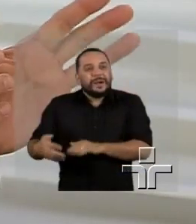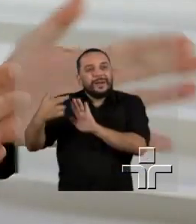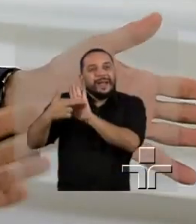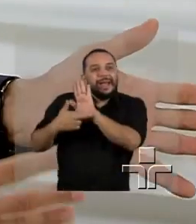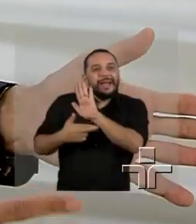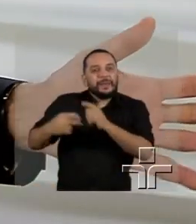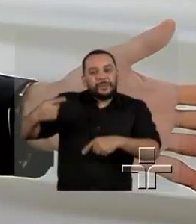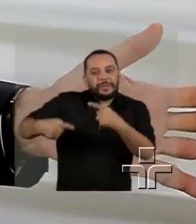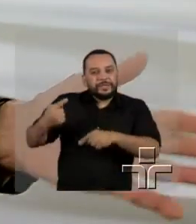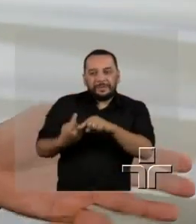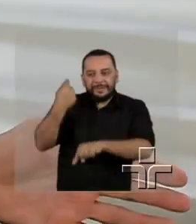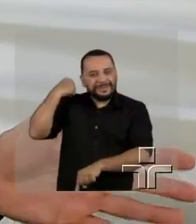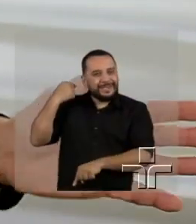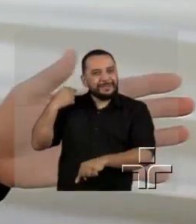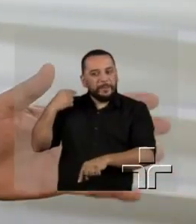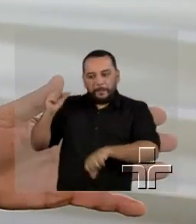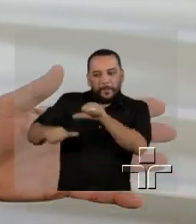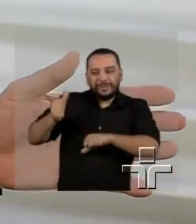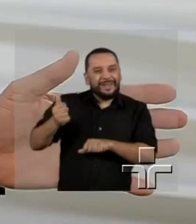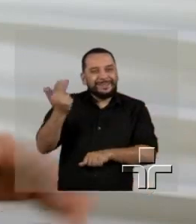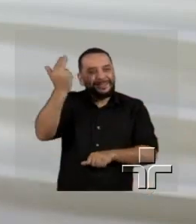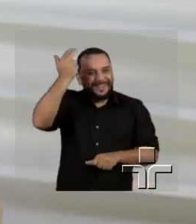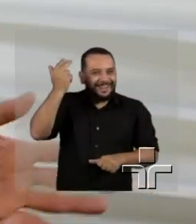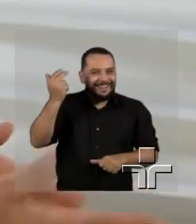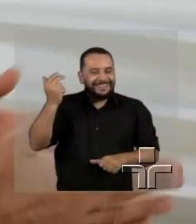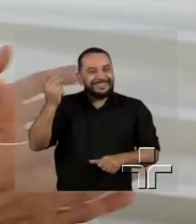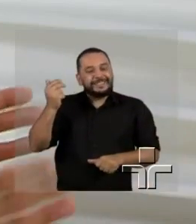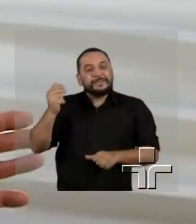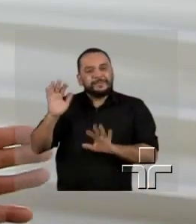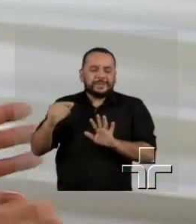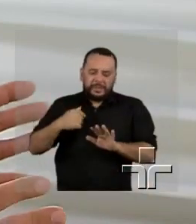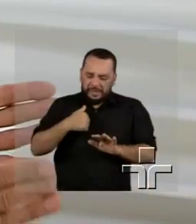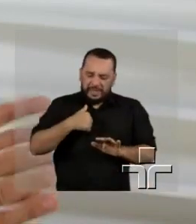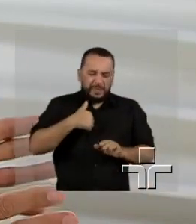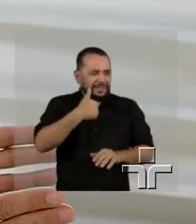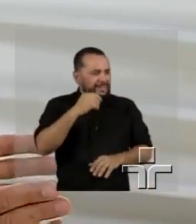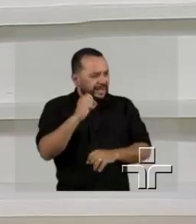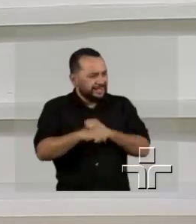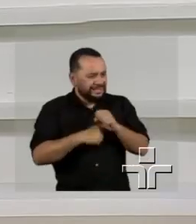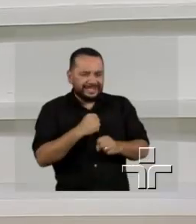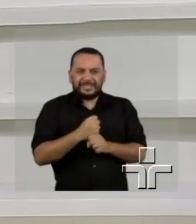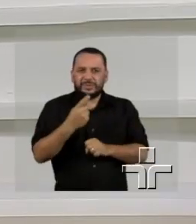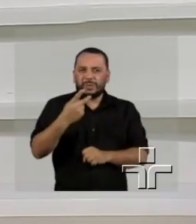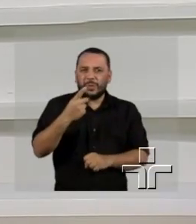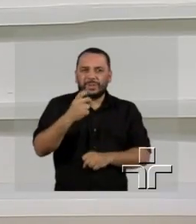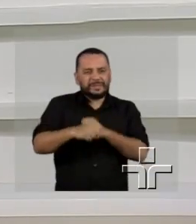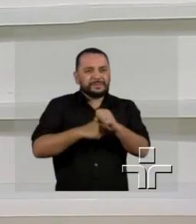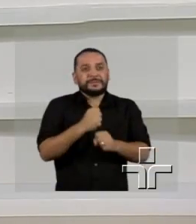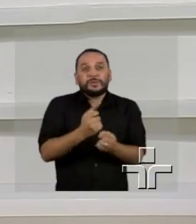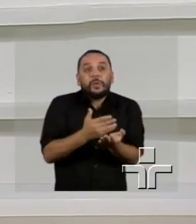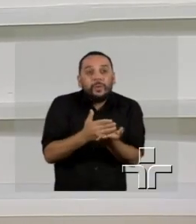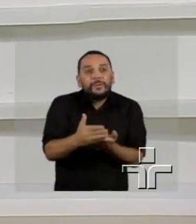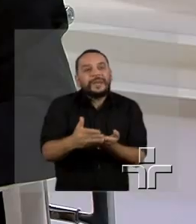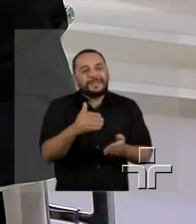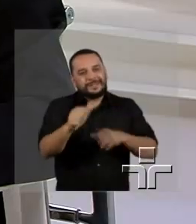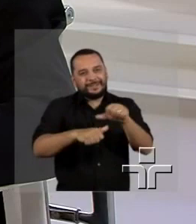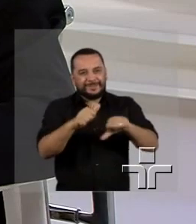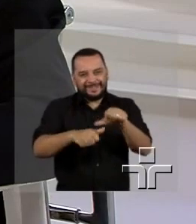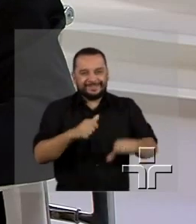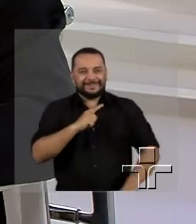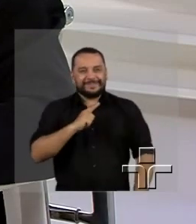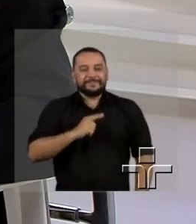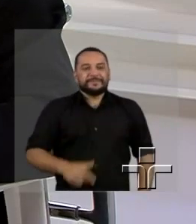Então, eu vejo aqui no Brasil um comportamento